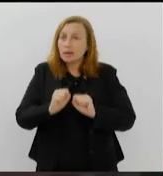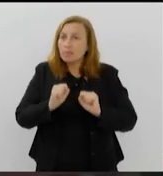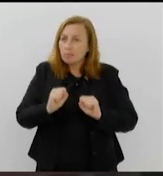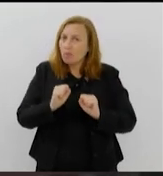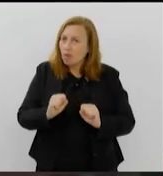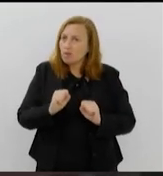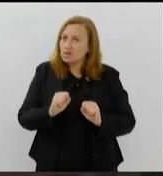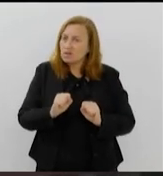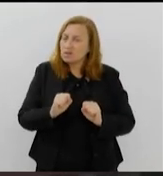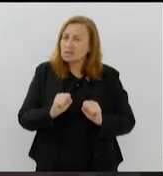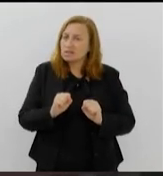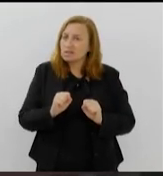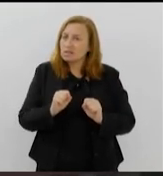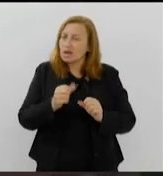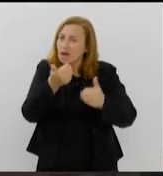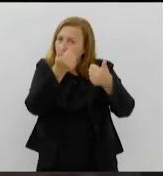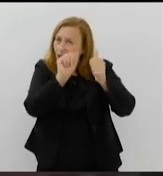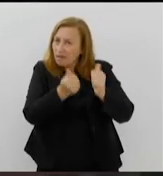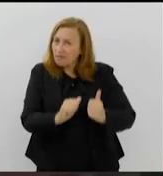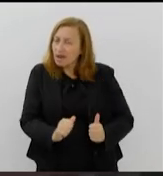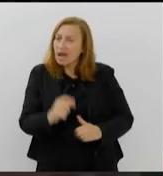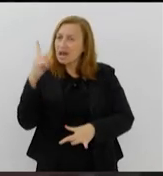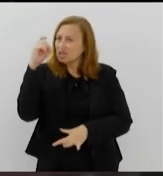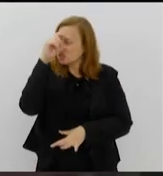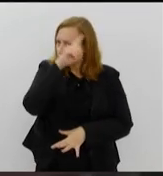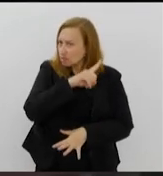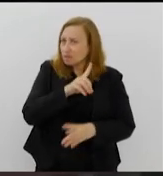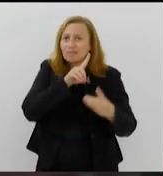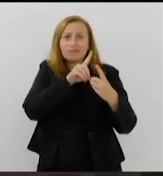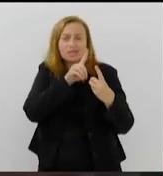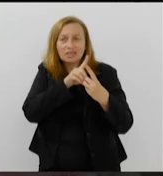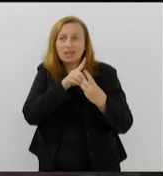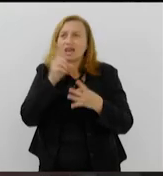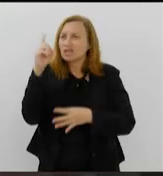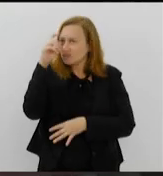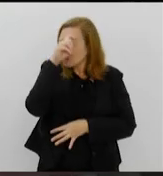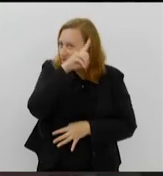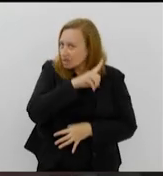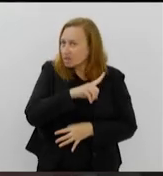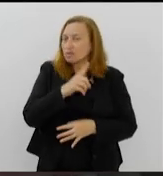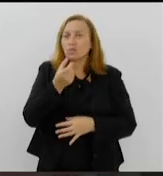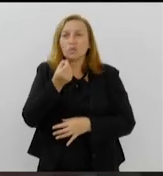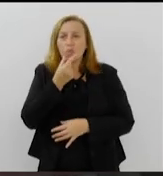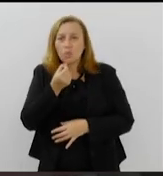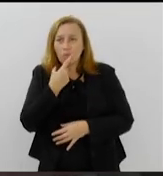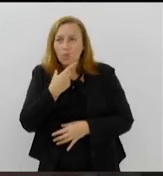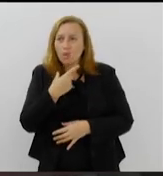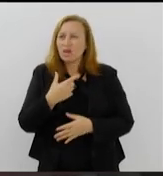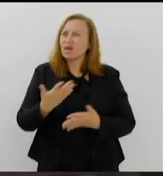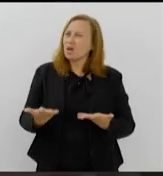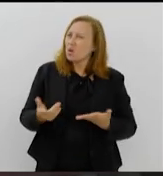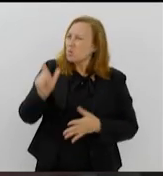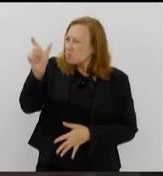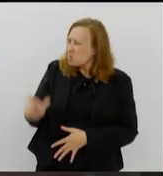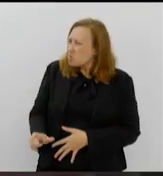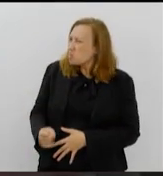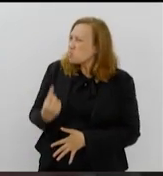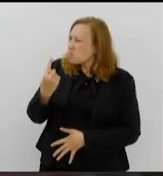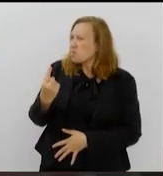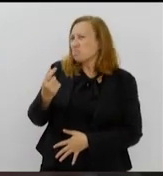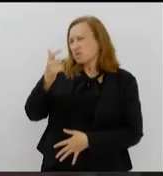diagnosticar, a dificuldade no atendimento, a dificuldade no medicamento, e aí uma pessoa